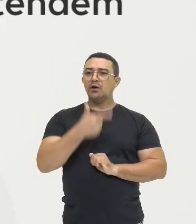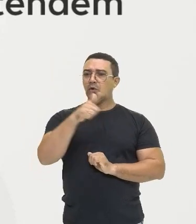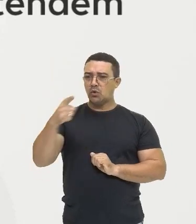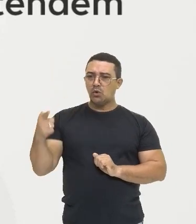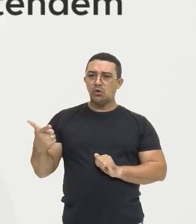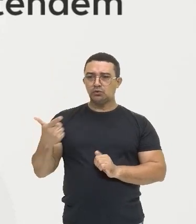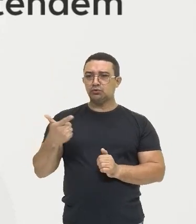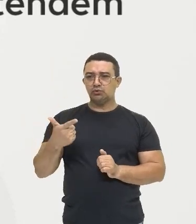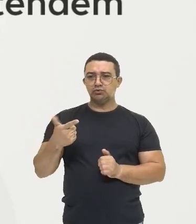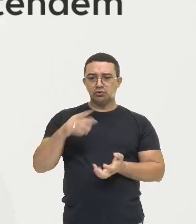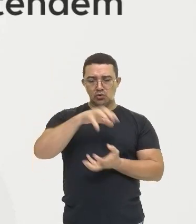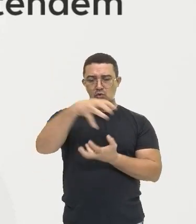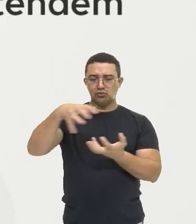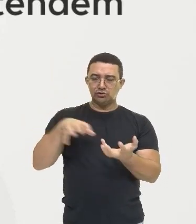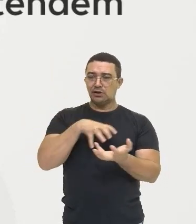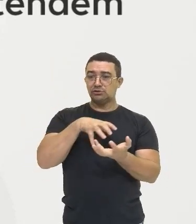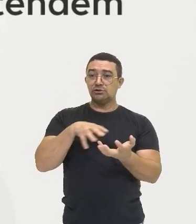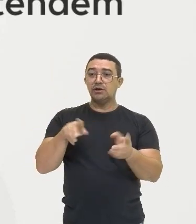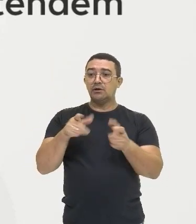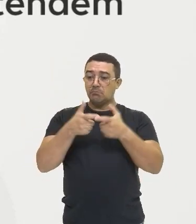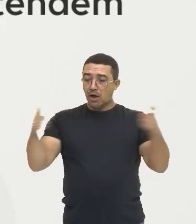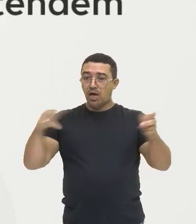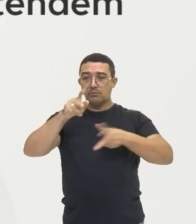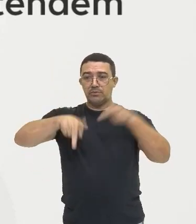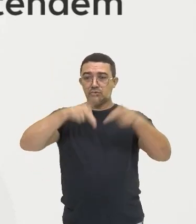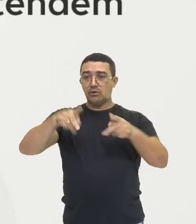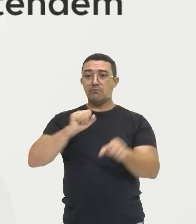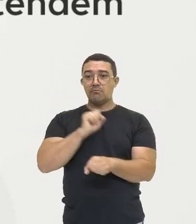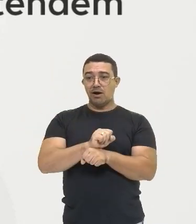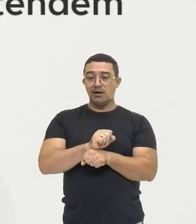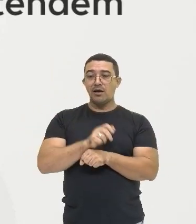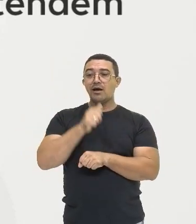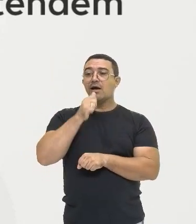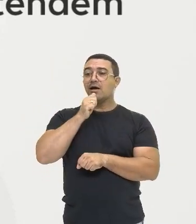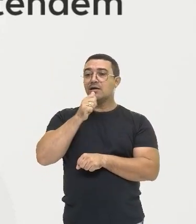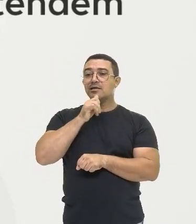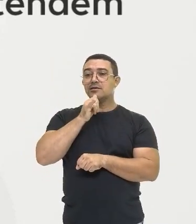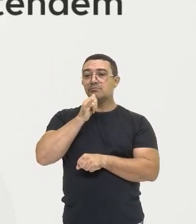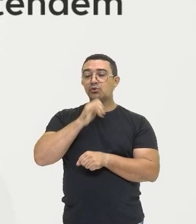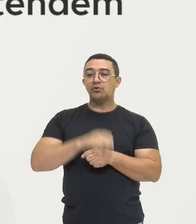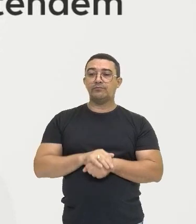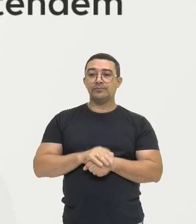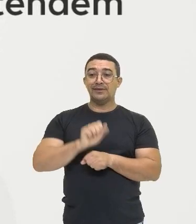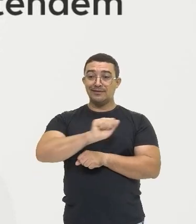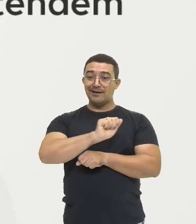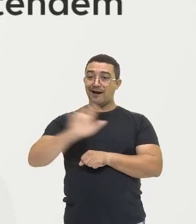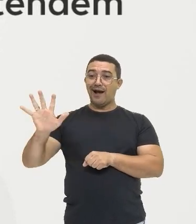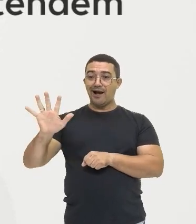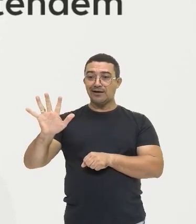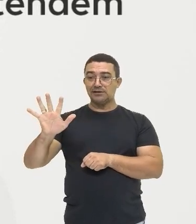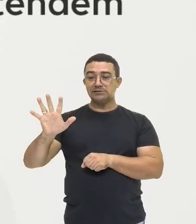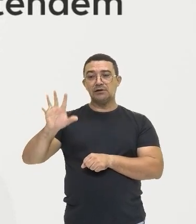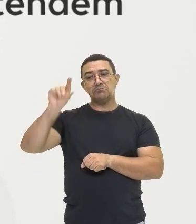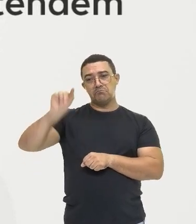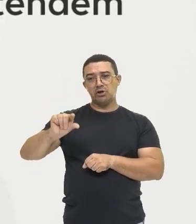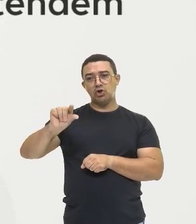certa estabilidade, tá bom? Por exemplo, na Ásia, esse crescimento ele é bem menor e ele é mais estável. No continente